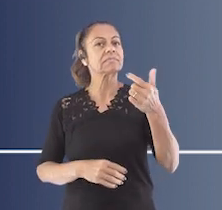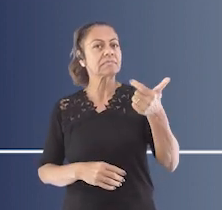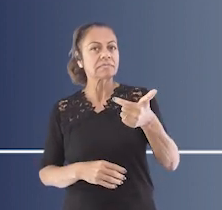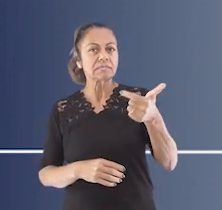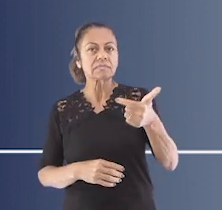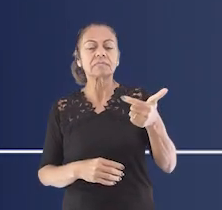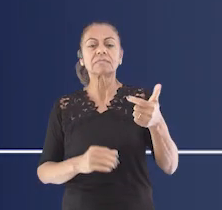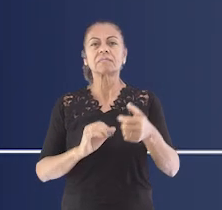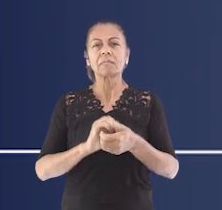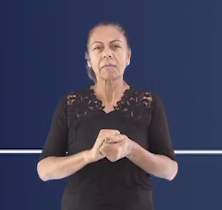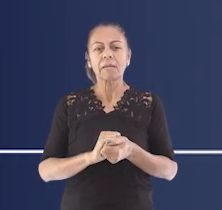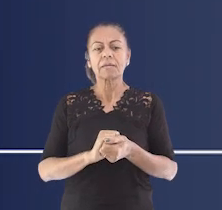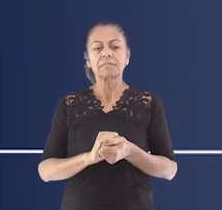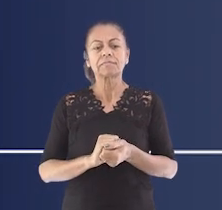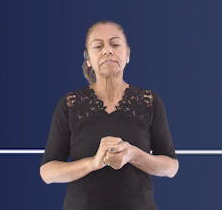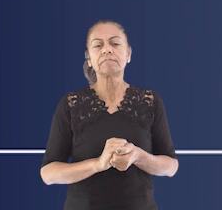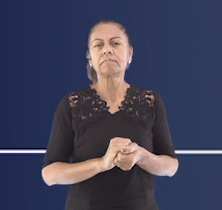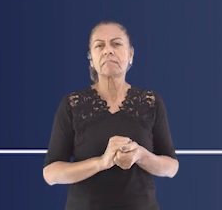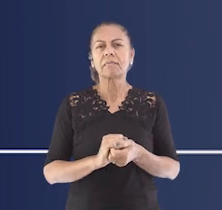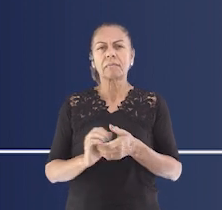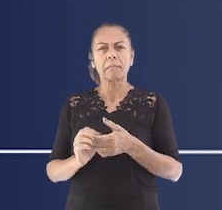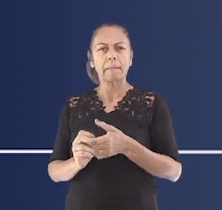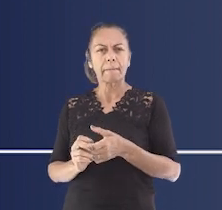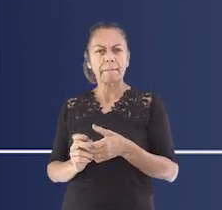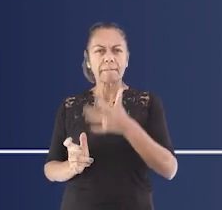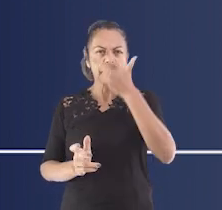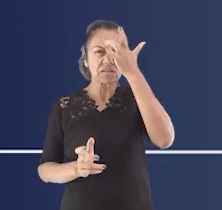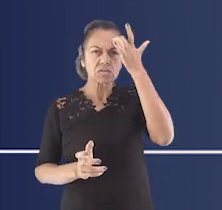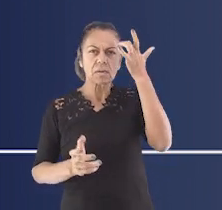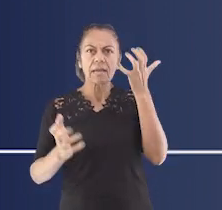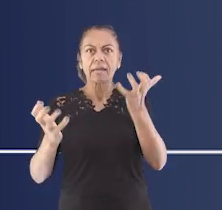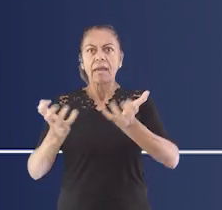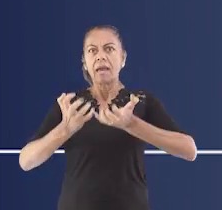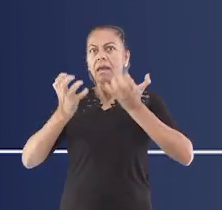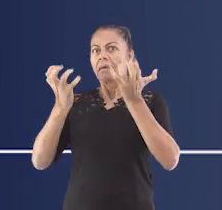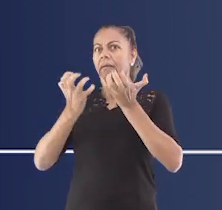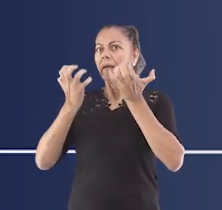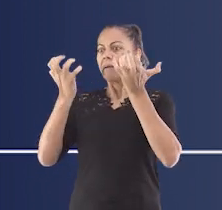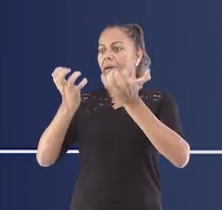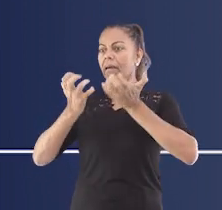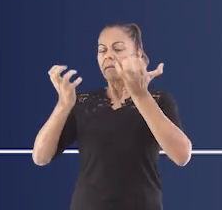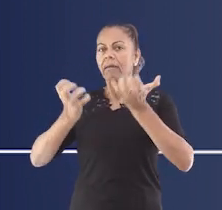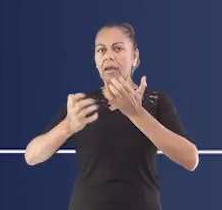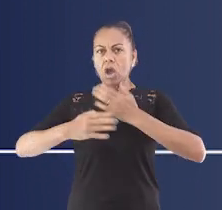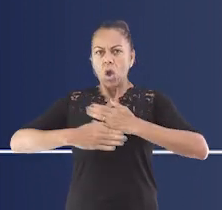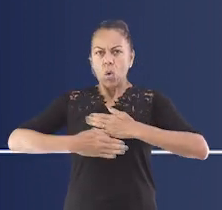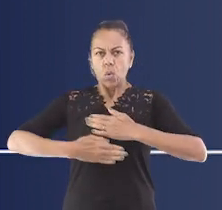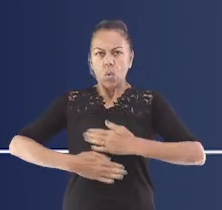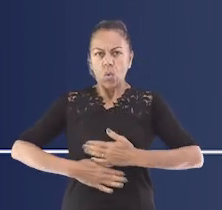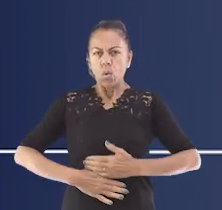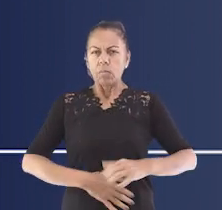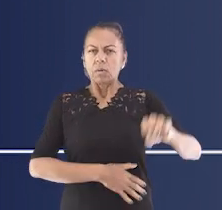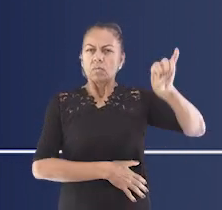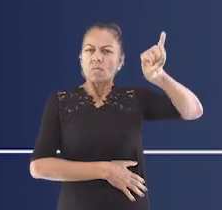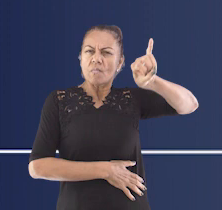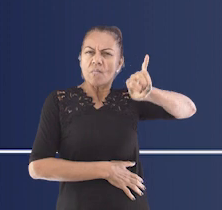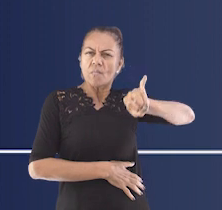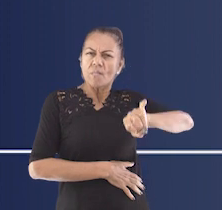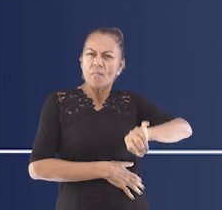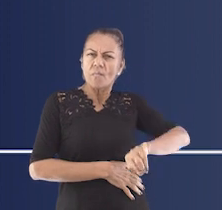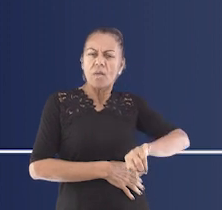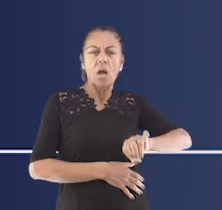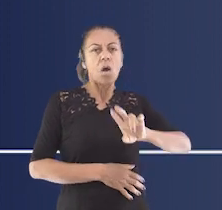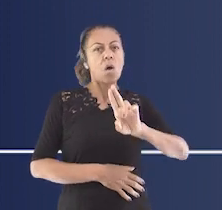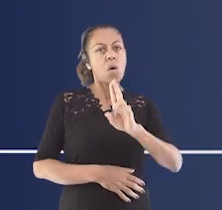apontando no rosto. Pergunta número 2. A busca desenfreada para alcançar